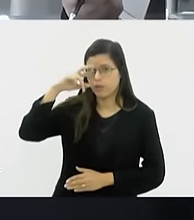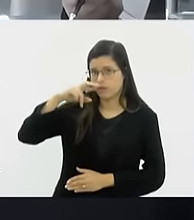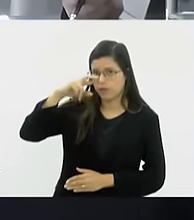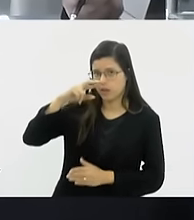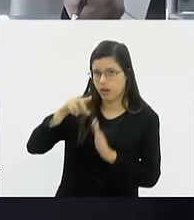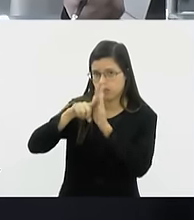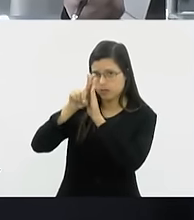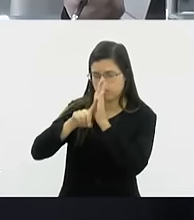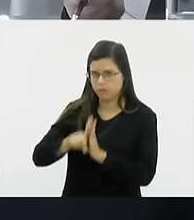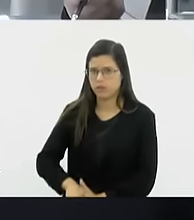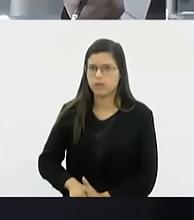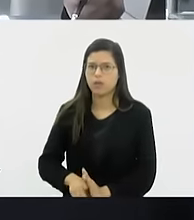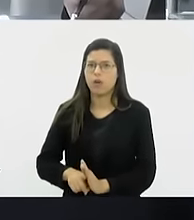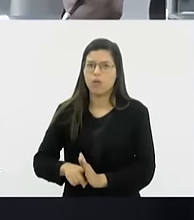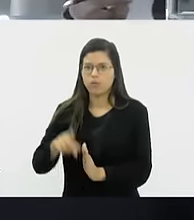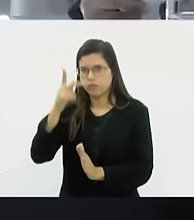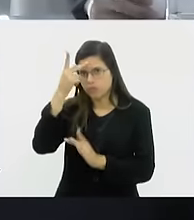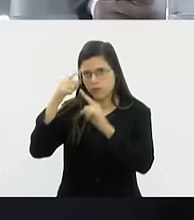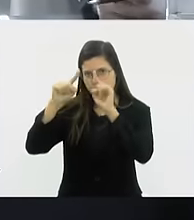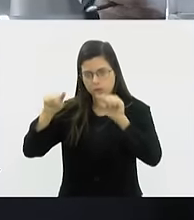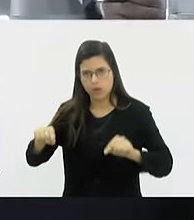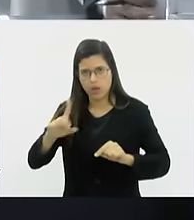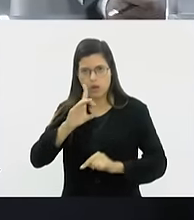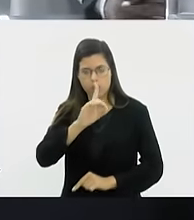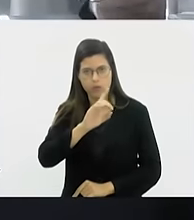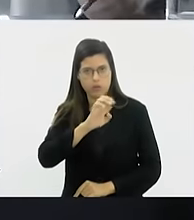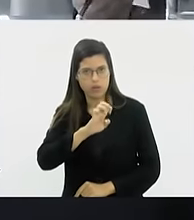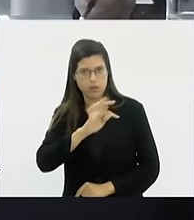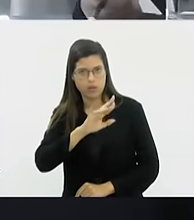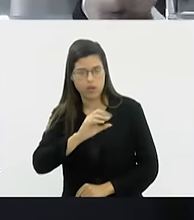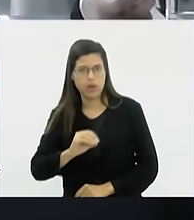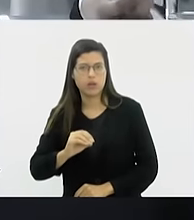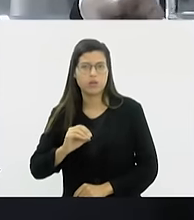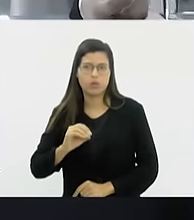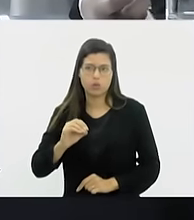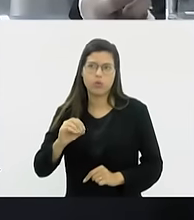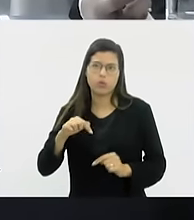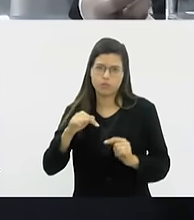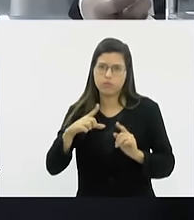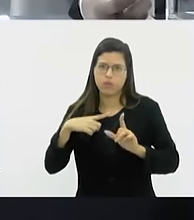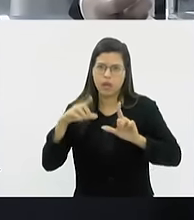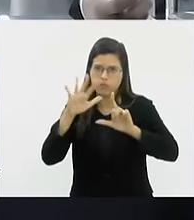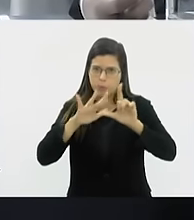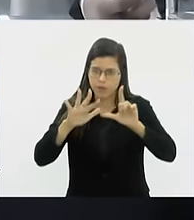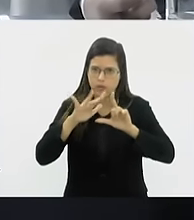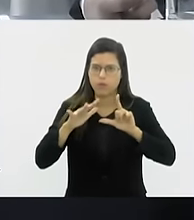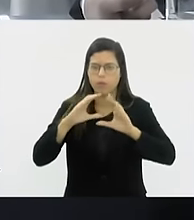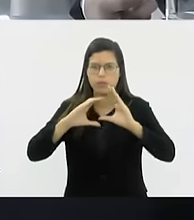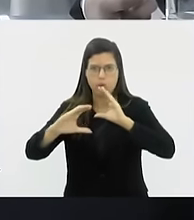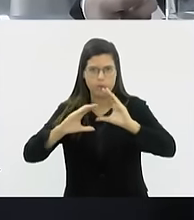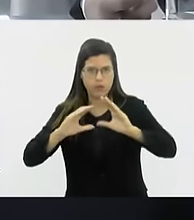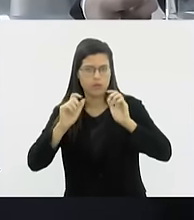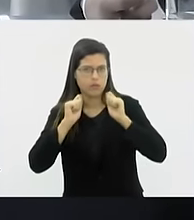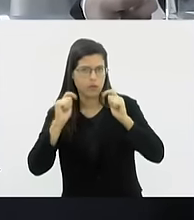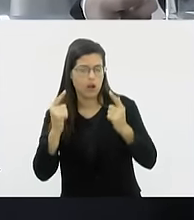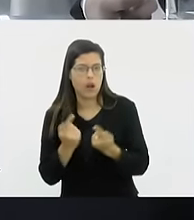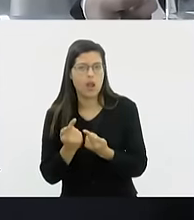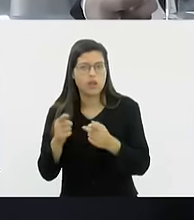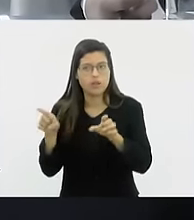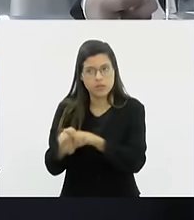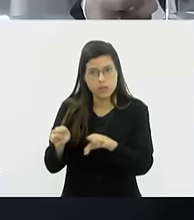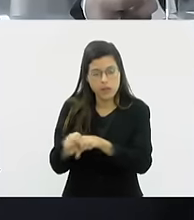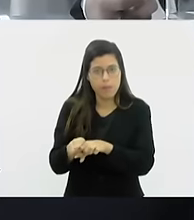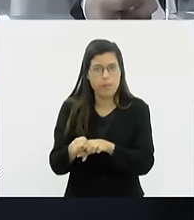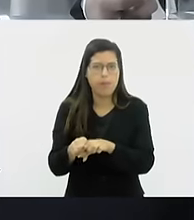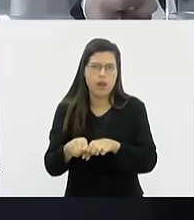por parte de agentes do Detro, relatado não só pelos canais de comunicação da Assembleia Legislativa, mas também no gabinete de